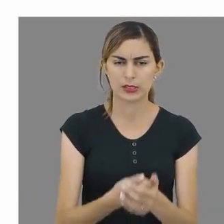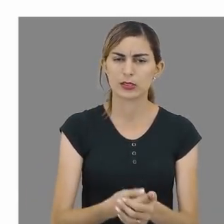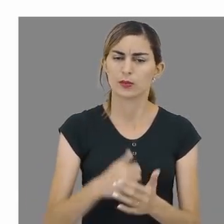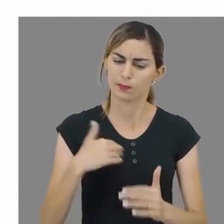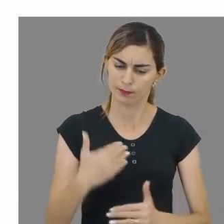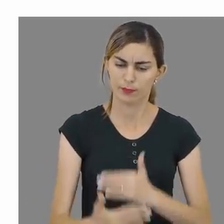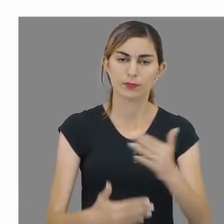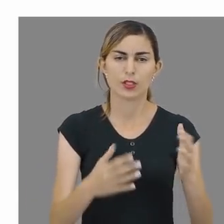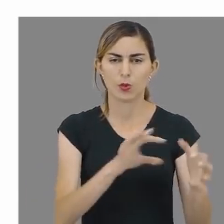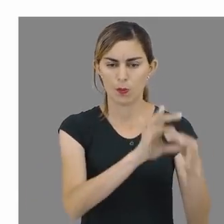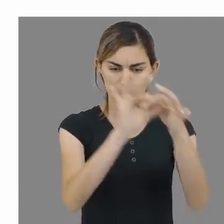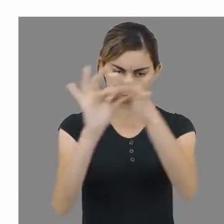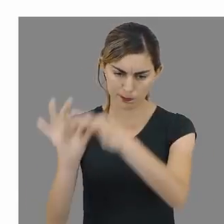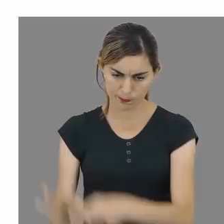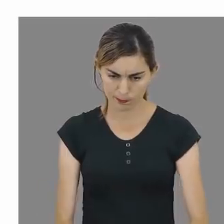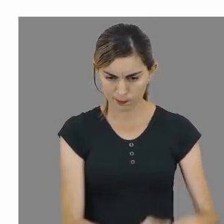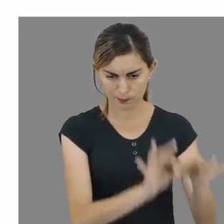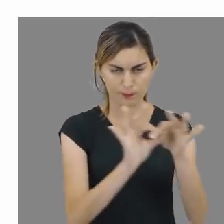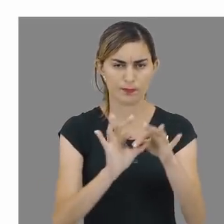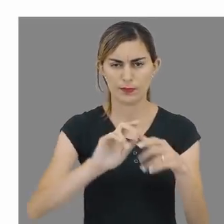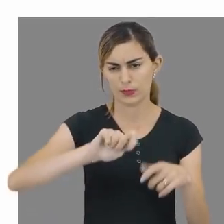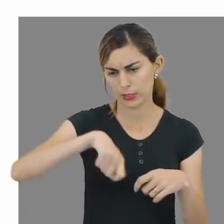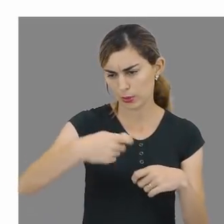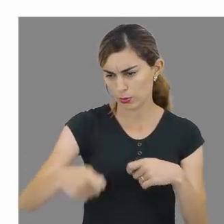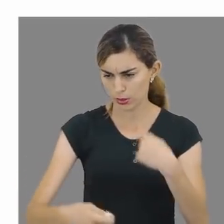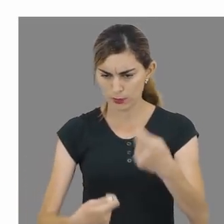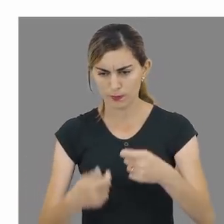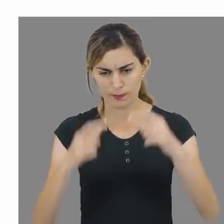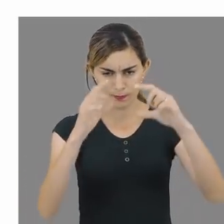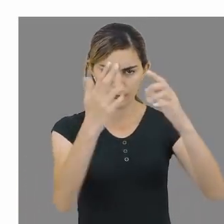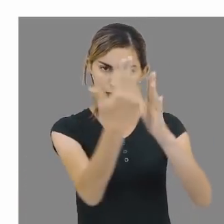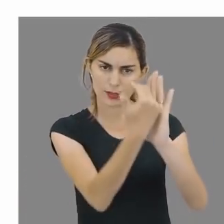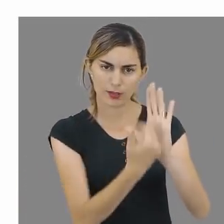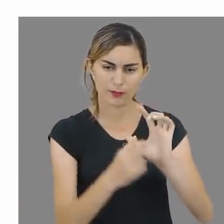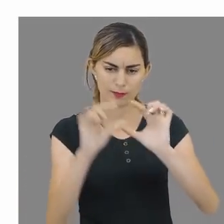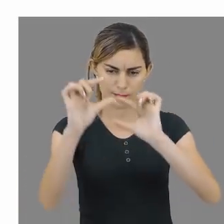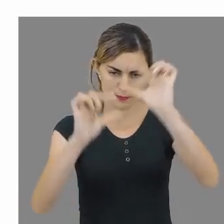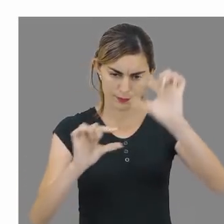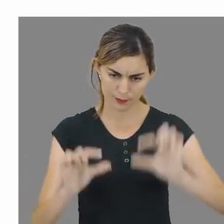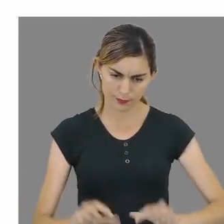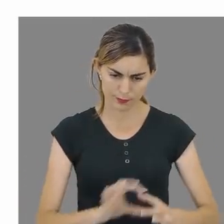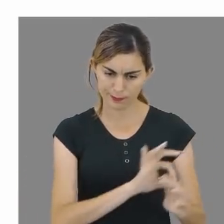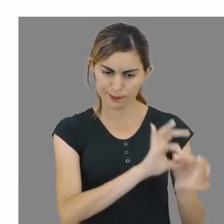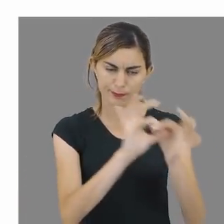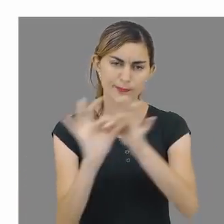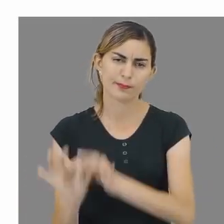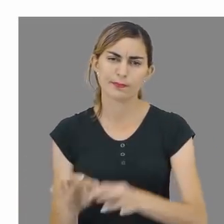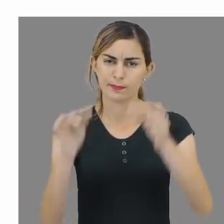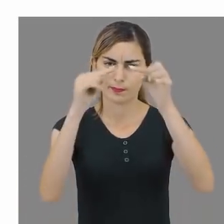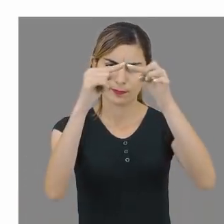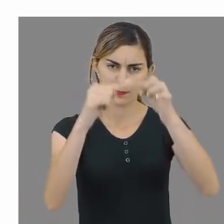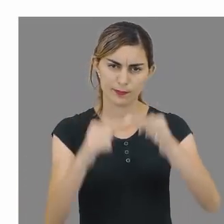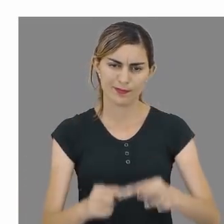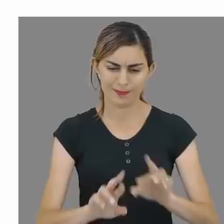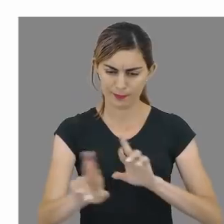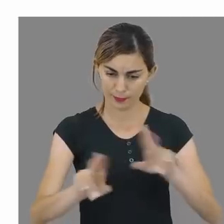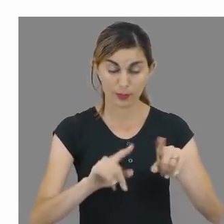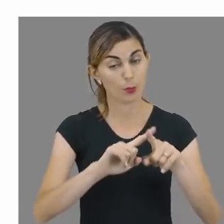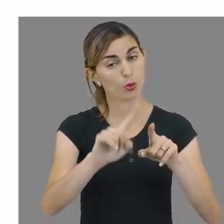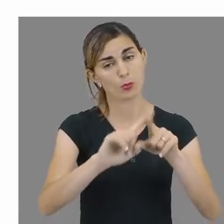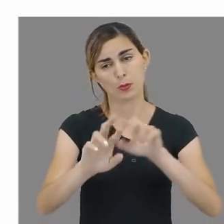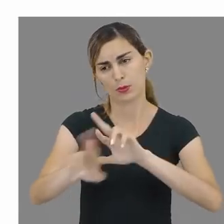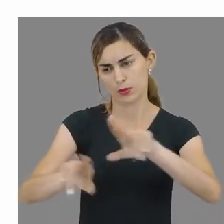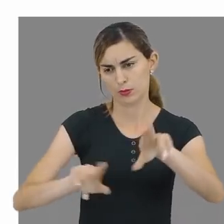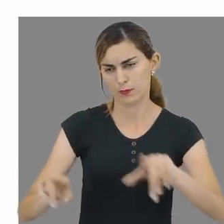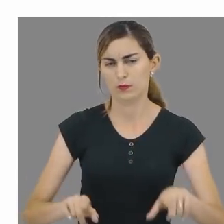diante. O conjunto de símbolos pode ser bem grande. Fluxogramas são aplicados em diversos